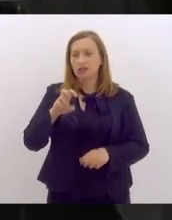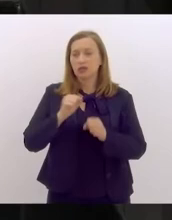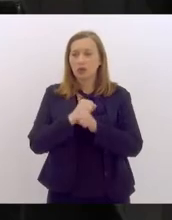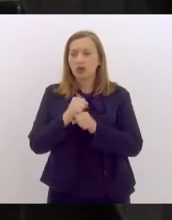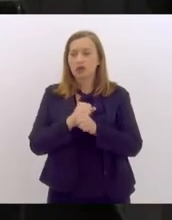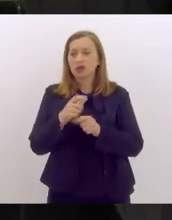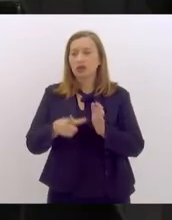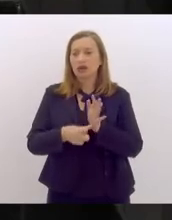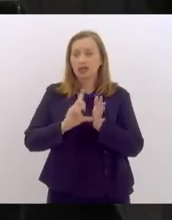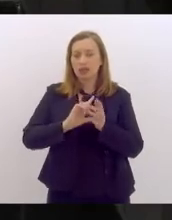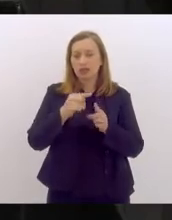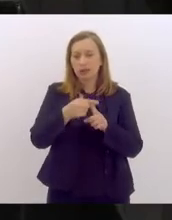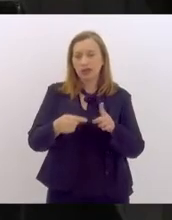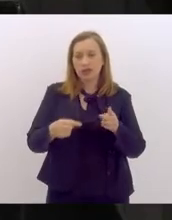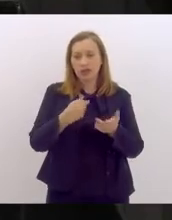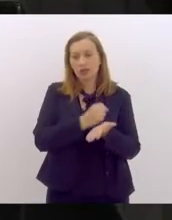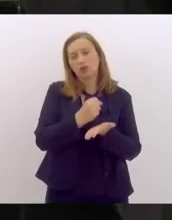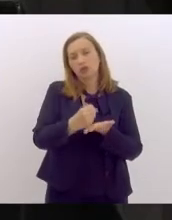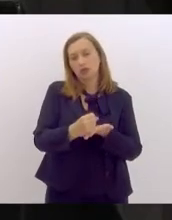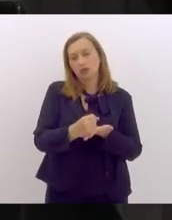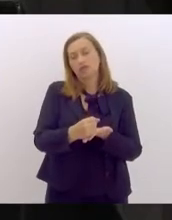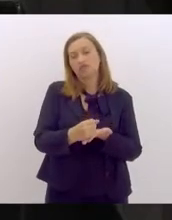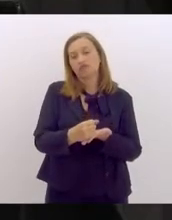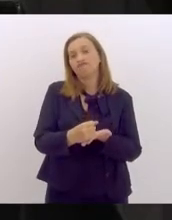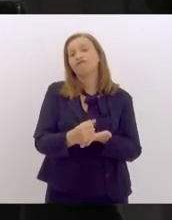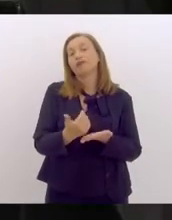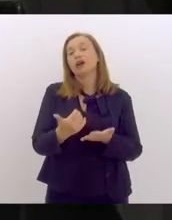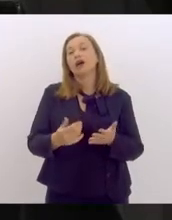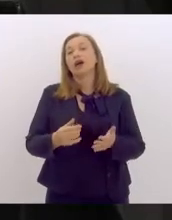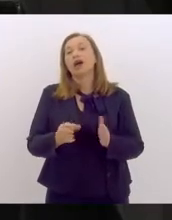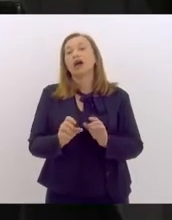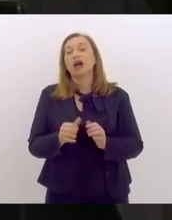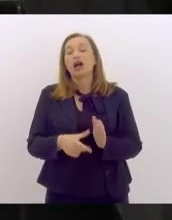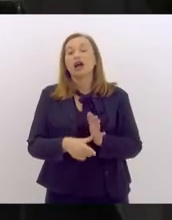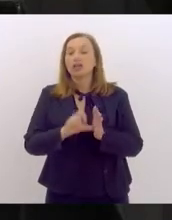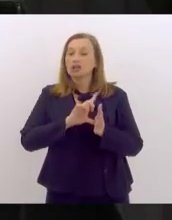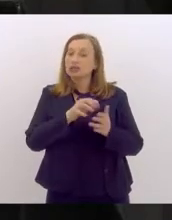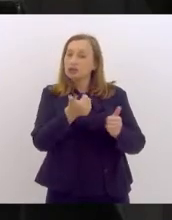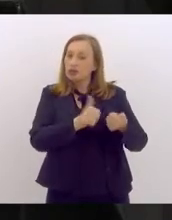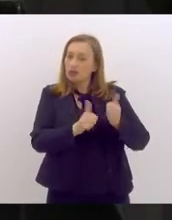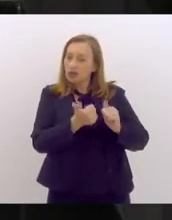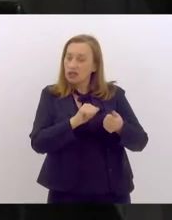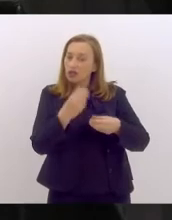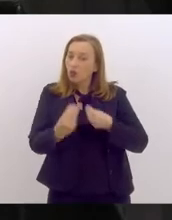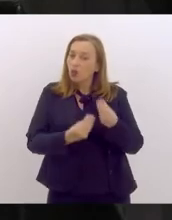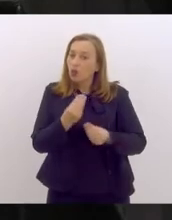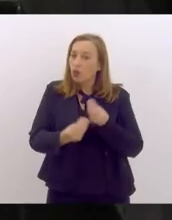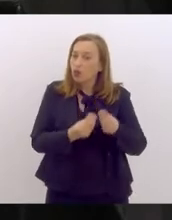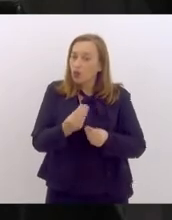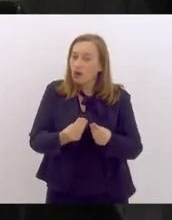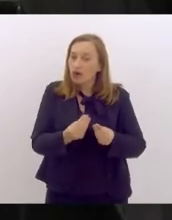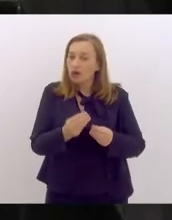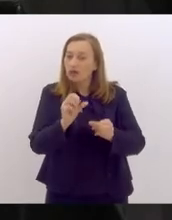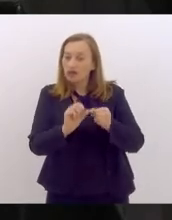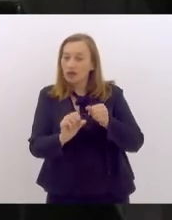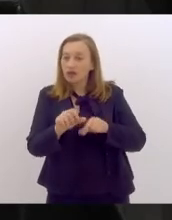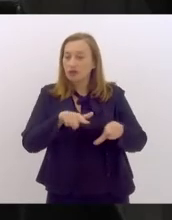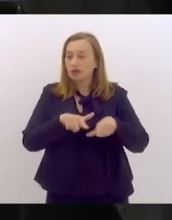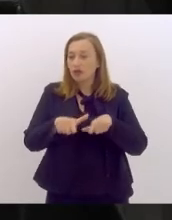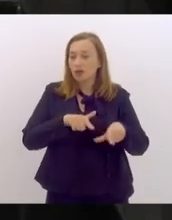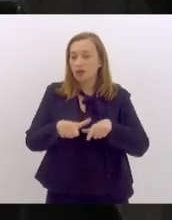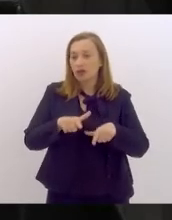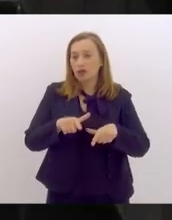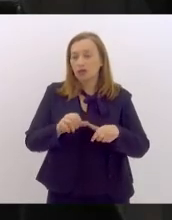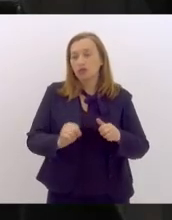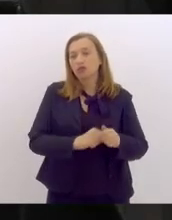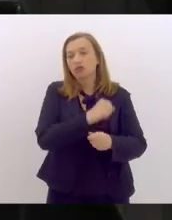chegar na metade do contrato antes de ter uma avaliação minuciosa de como era prestado aquele serviço em nome do poder